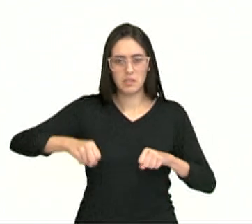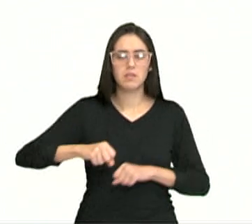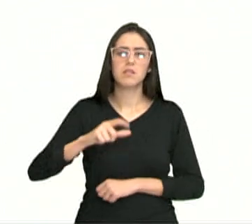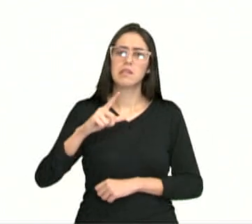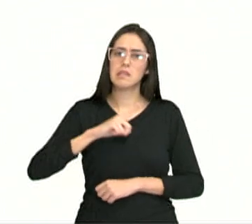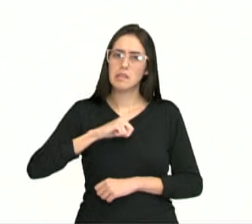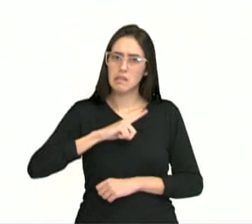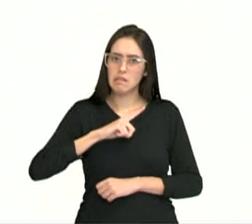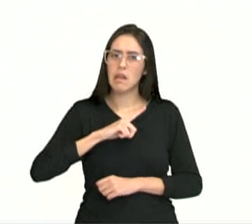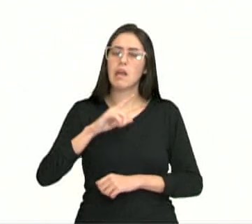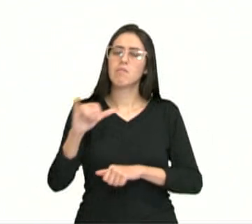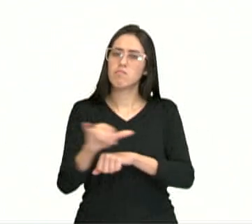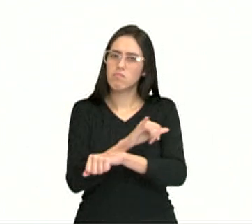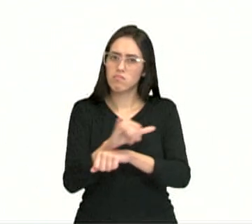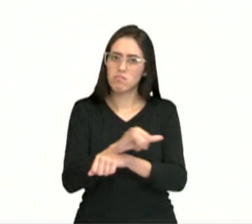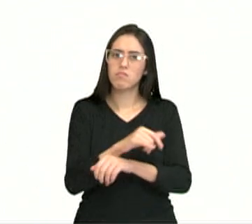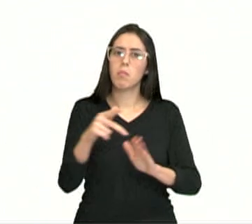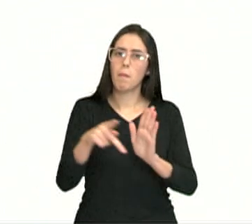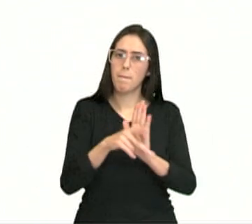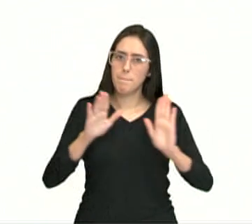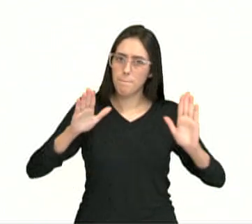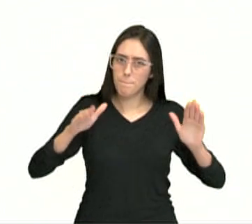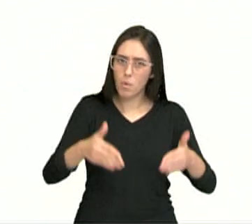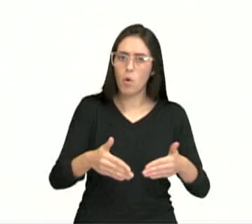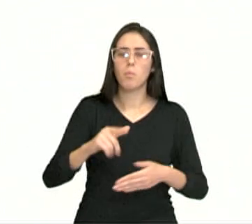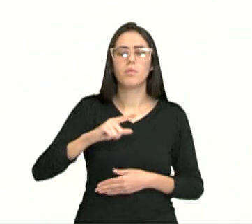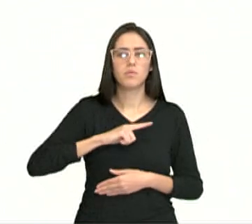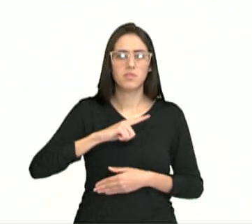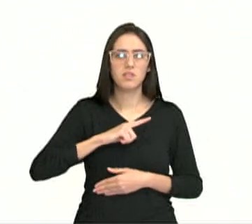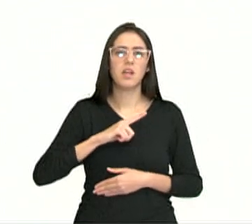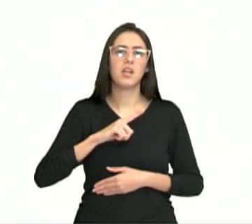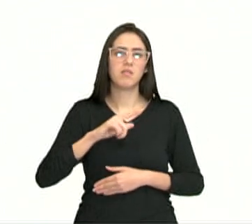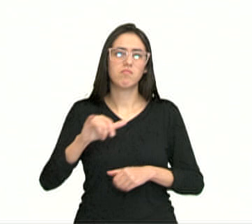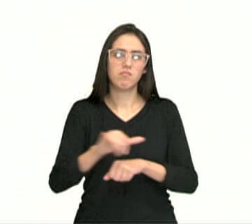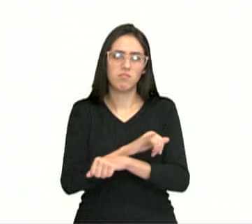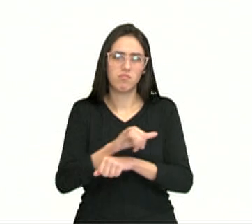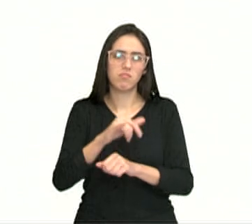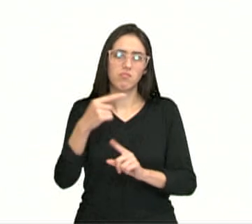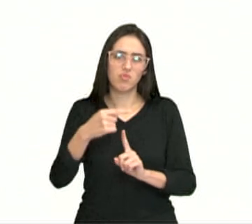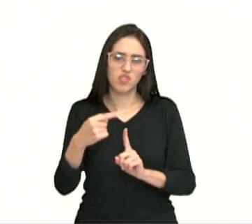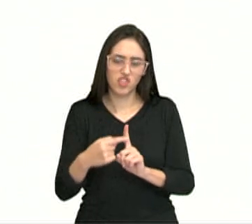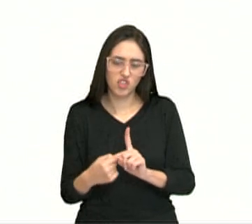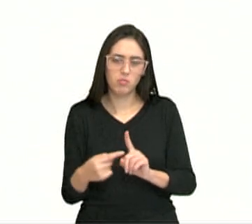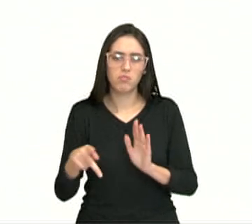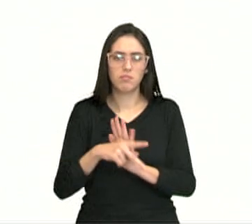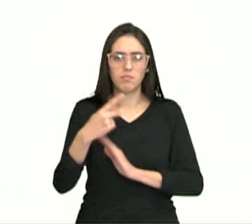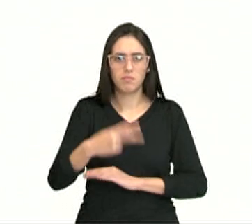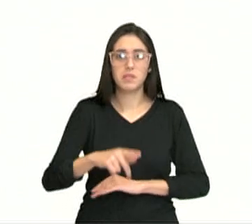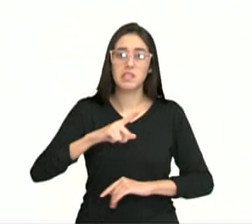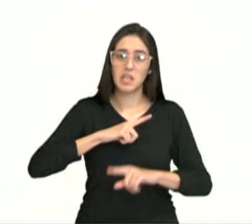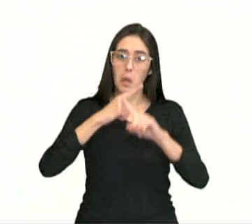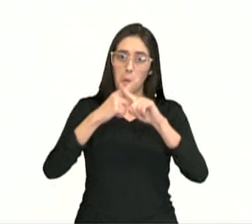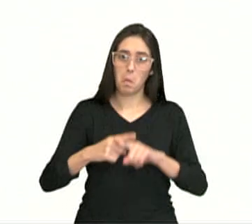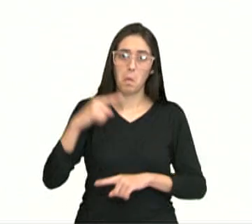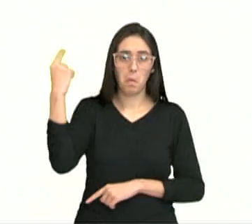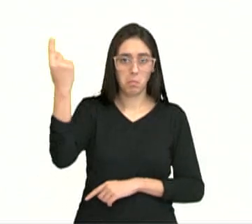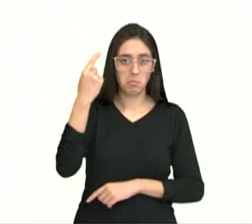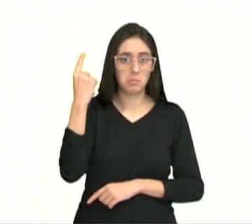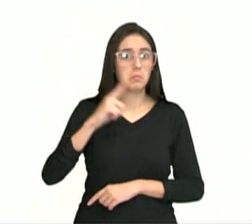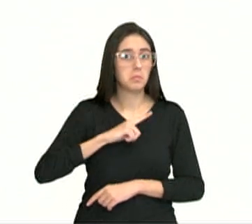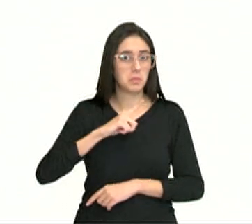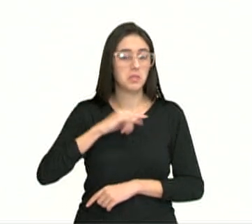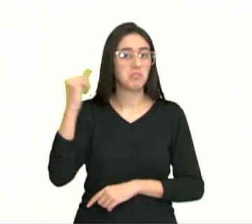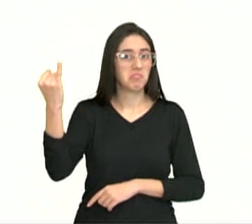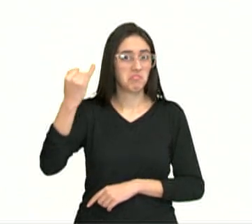manobras específicas, tem categorias específicas, existem competições, campeonatos, são campeonatos